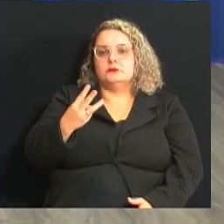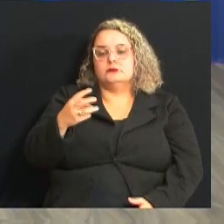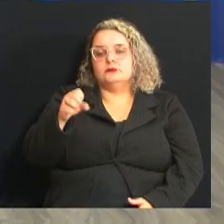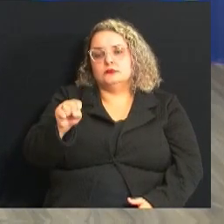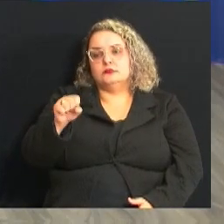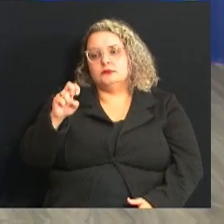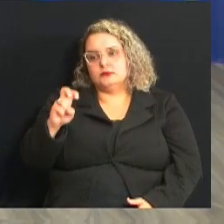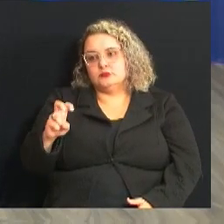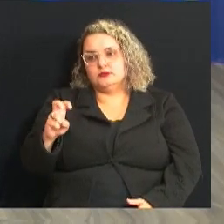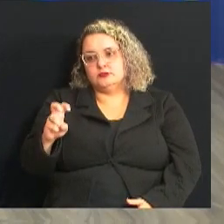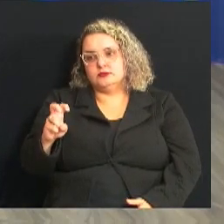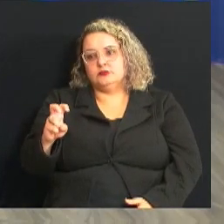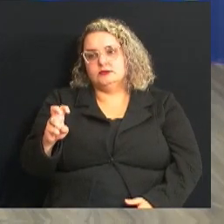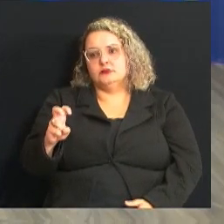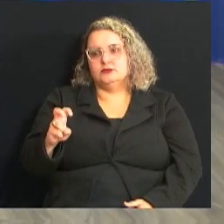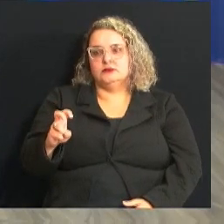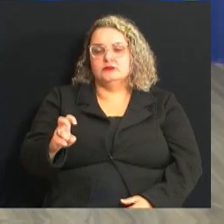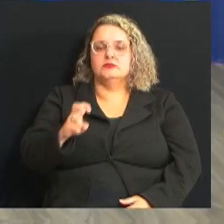5.385. Destas